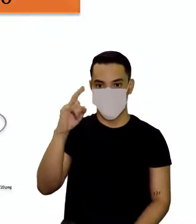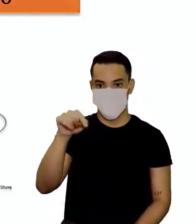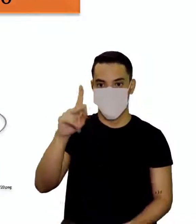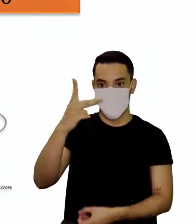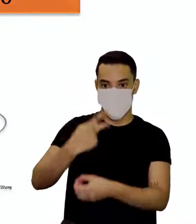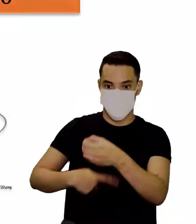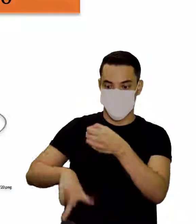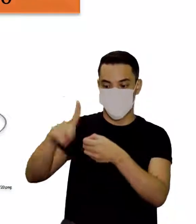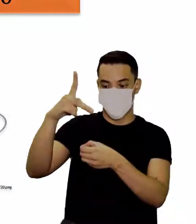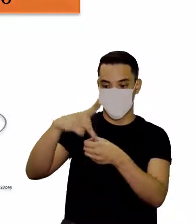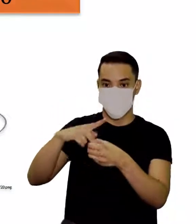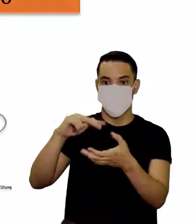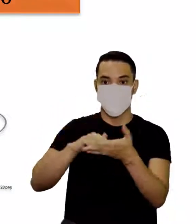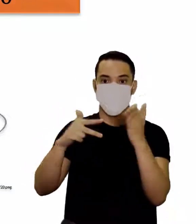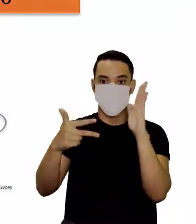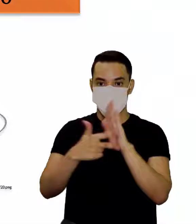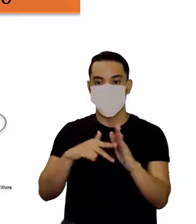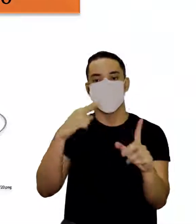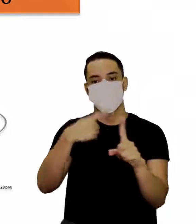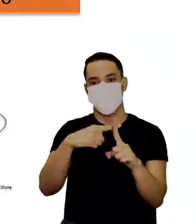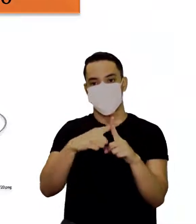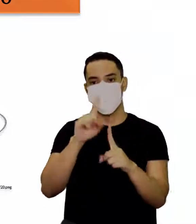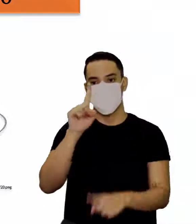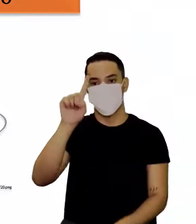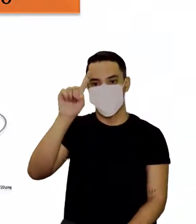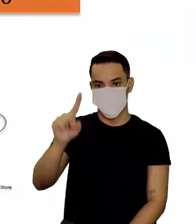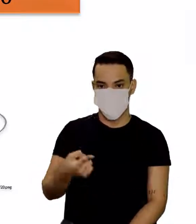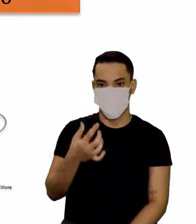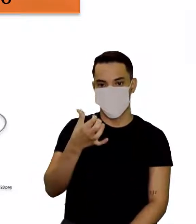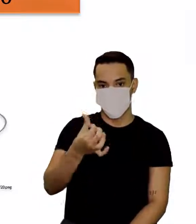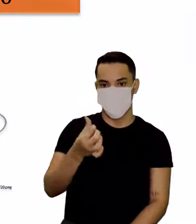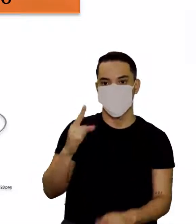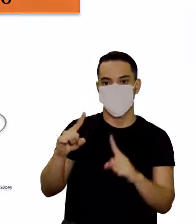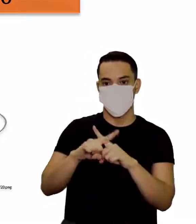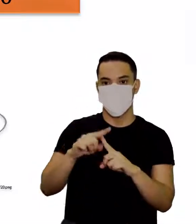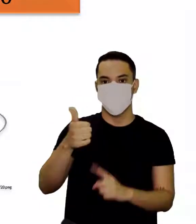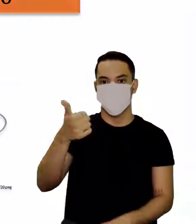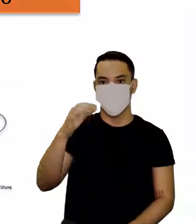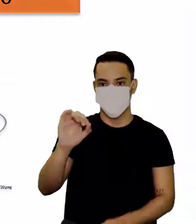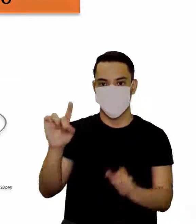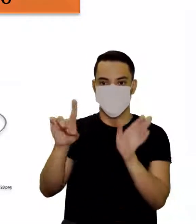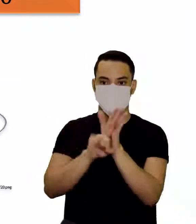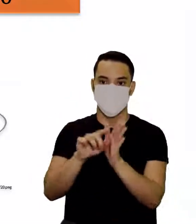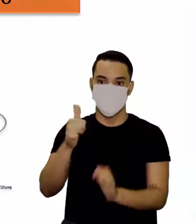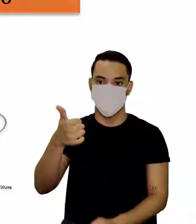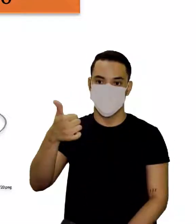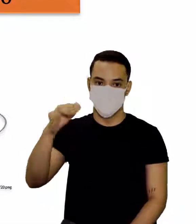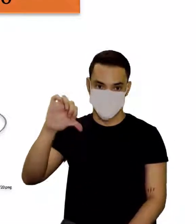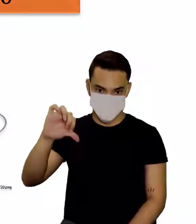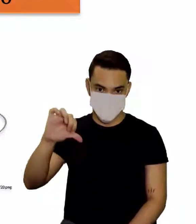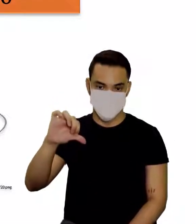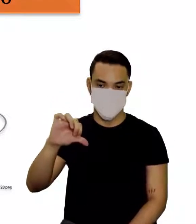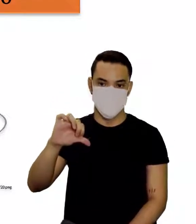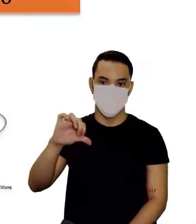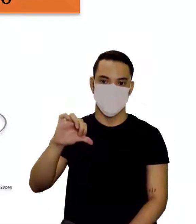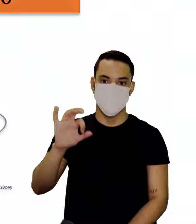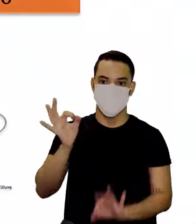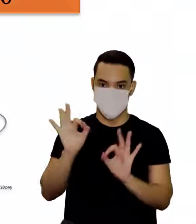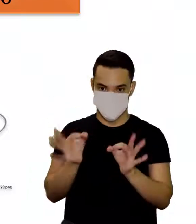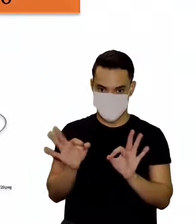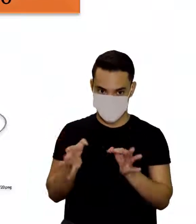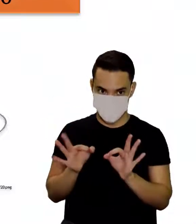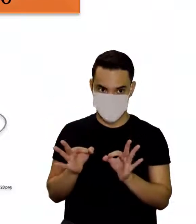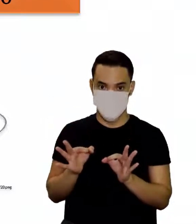é positivo, 1,6 vezes 10 a menos 19. Do próton, só com o sinal positivo,